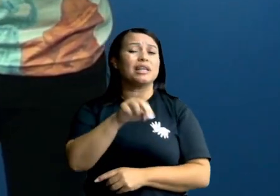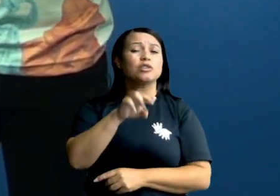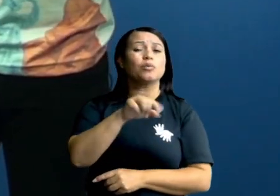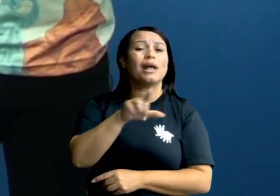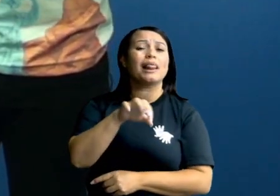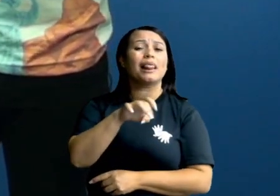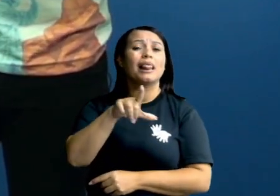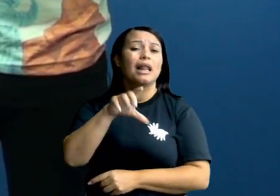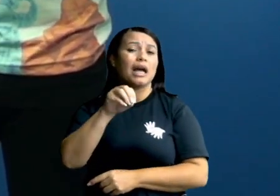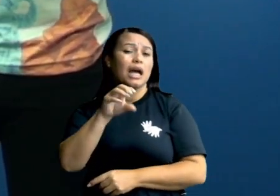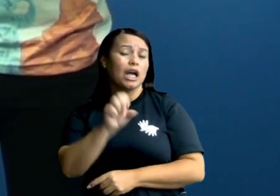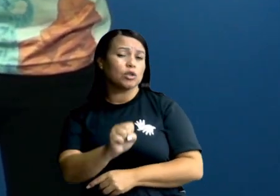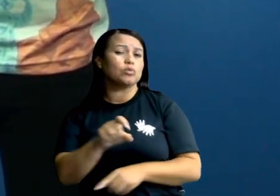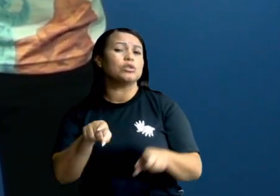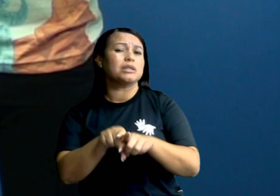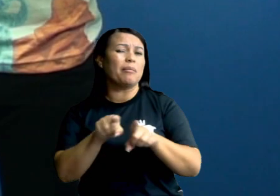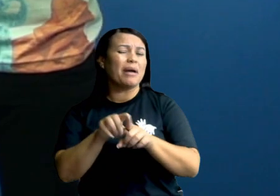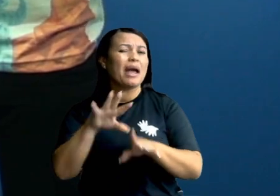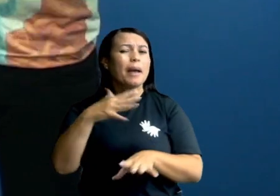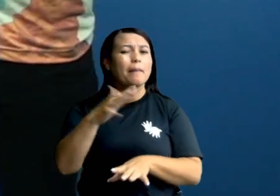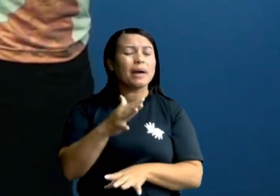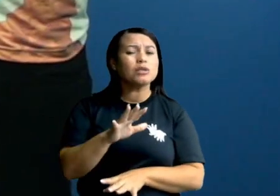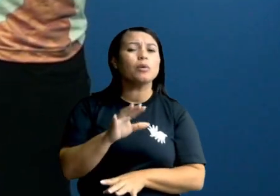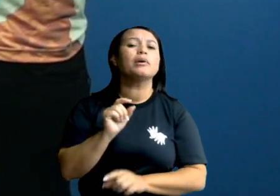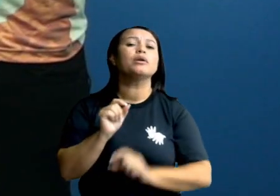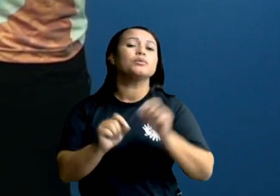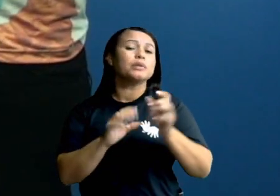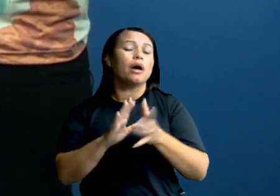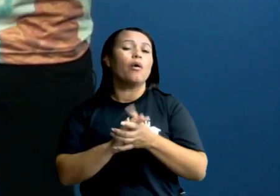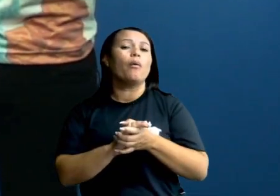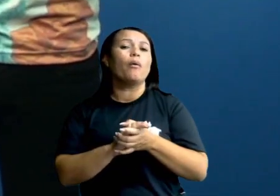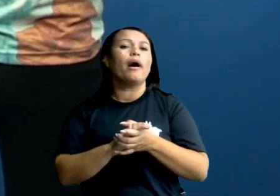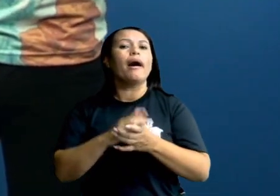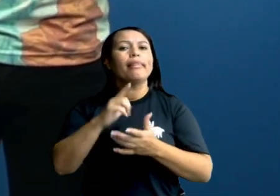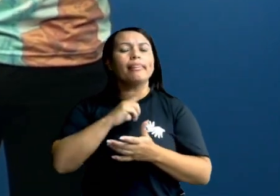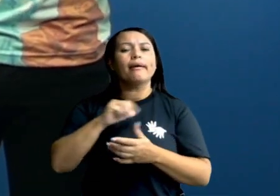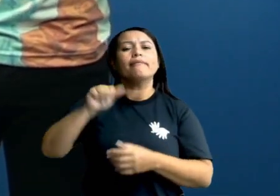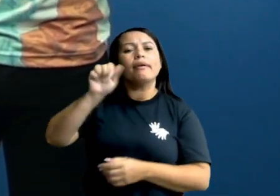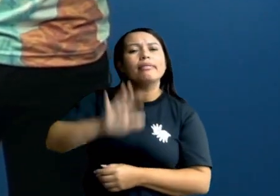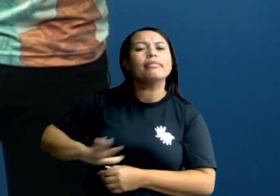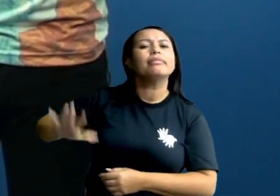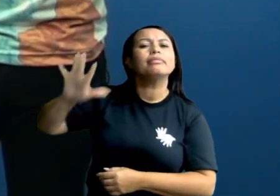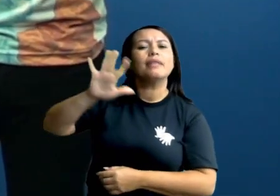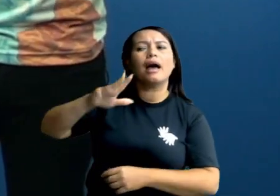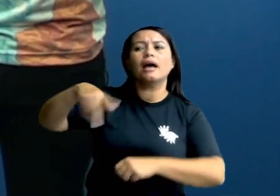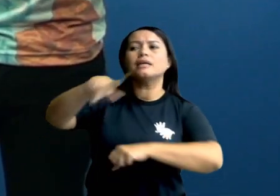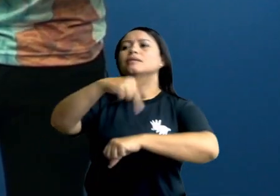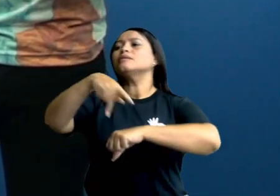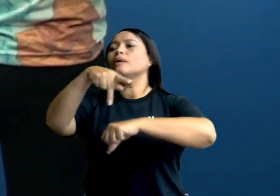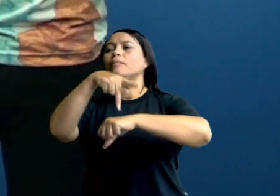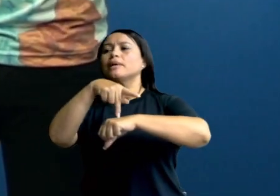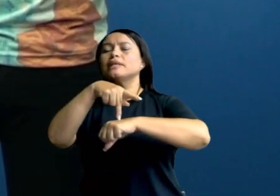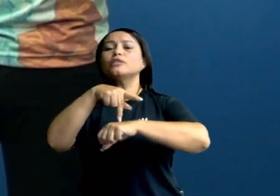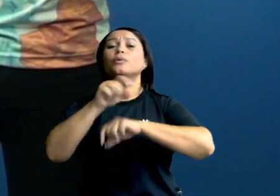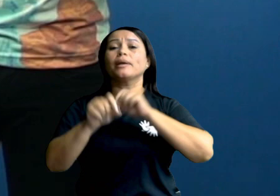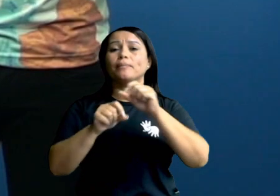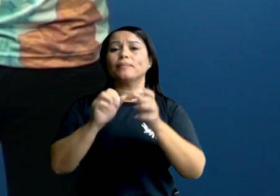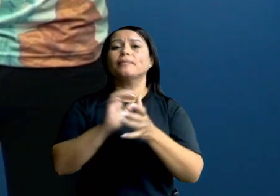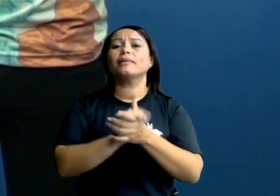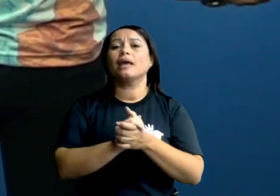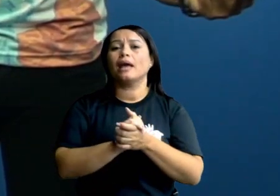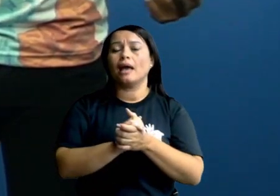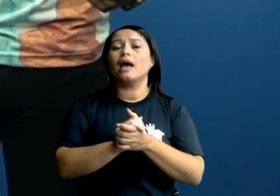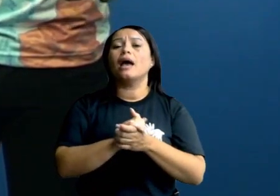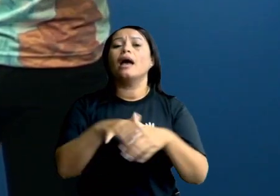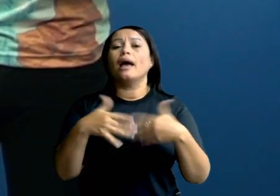para o Brasil, até de sírios, de iraquianos, né? No contexto da Ásia, países como a Síria e o Iraque que vivem em guerra por conta de problemas